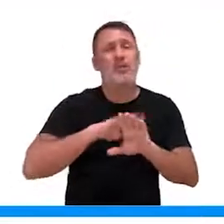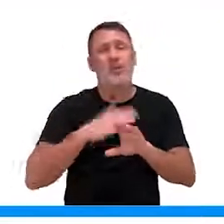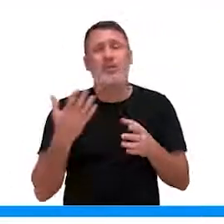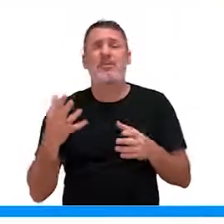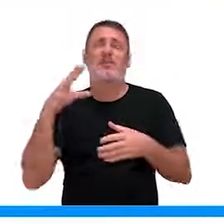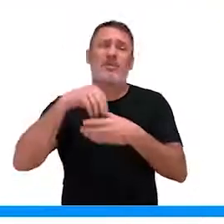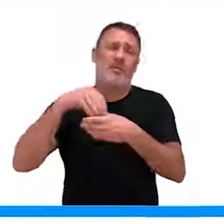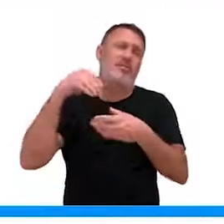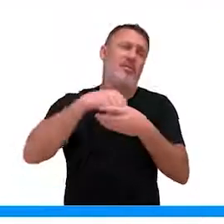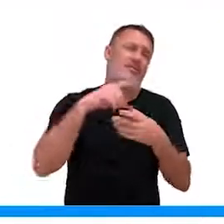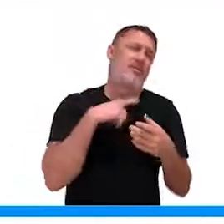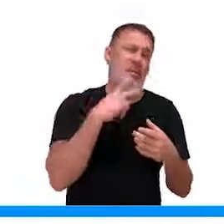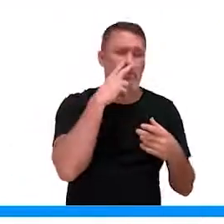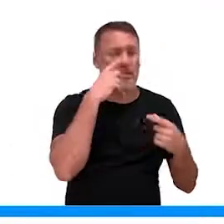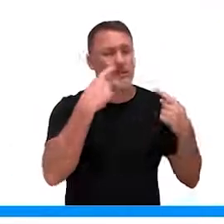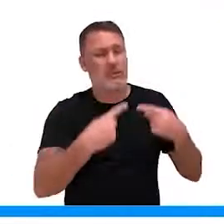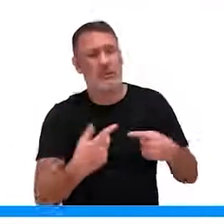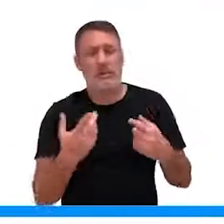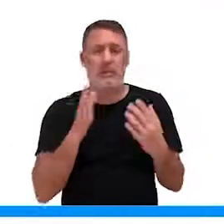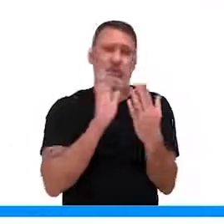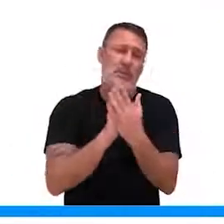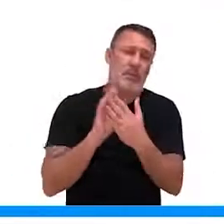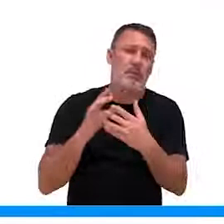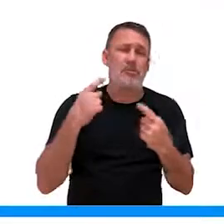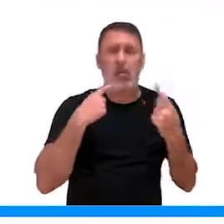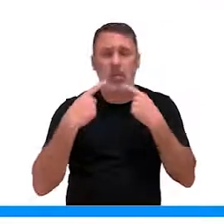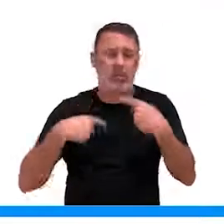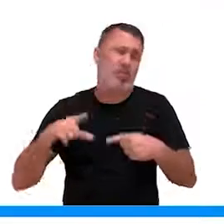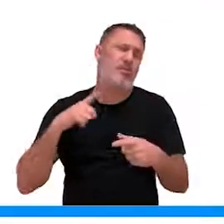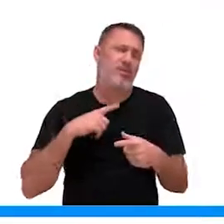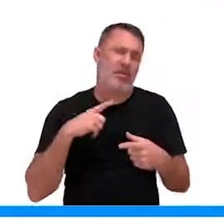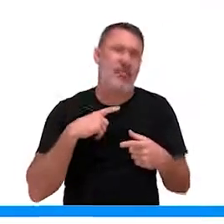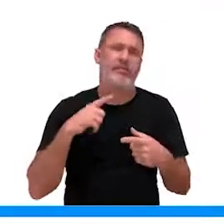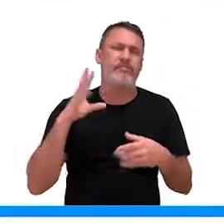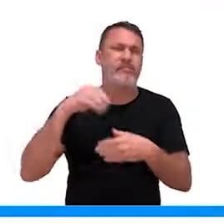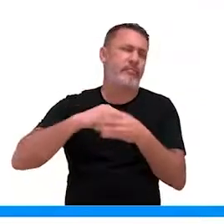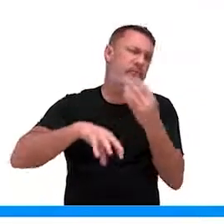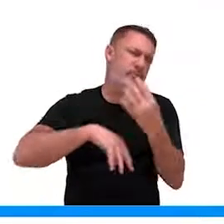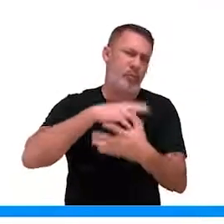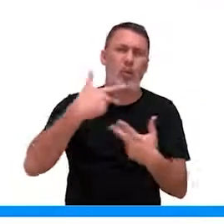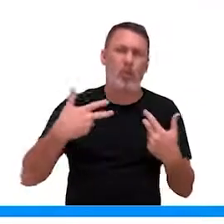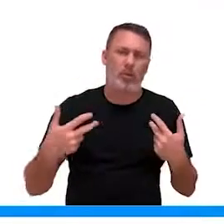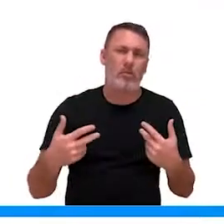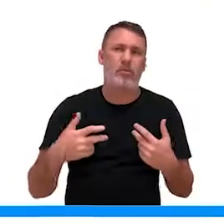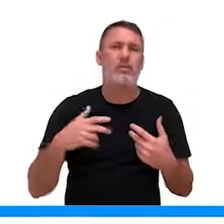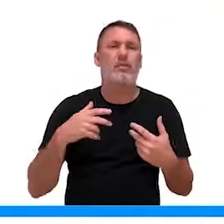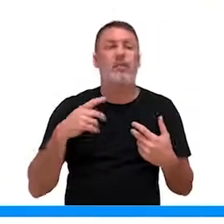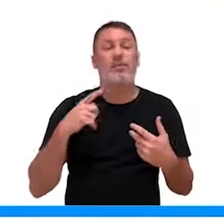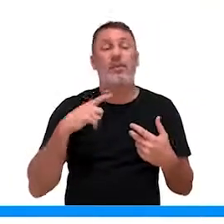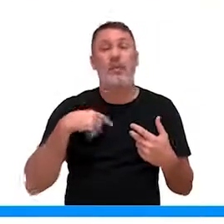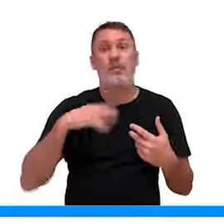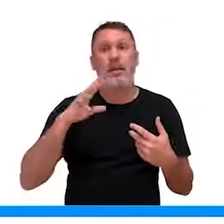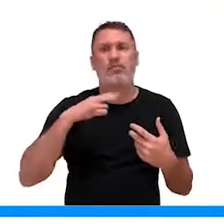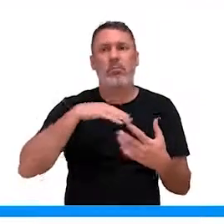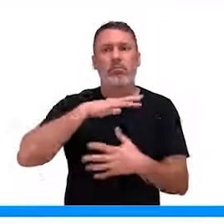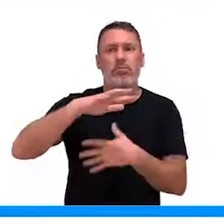são postas lado a lado, frente a frente, tá? Então, e eu acho que essas regiões são cada vez mais